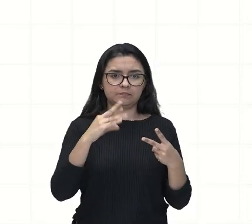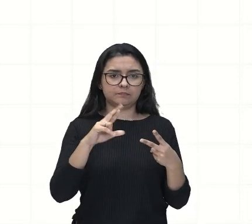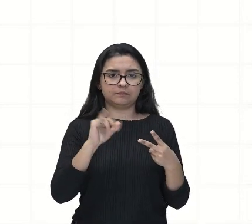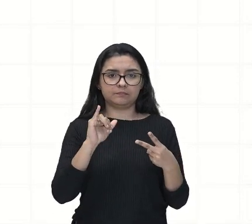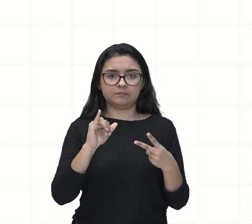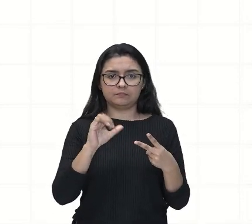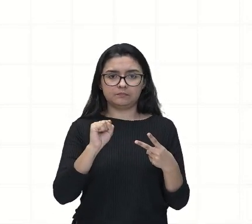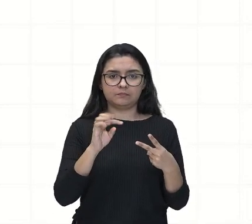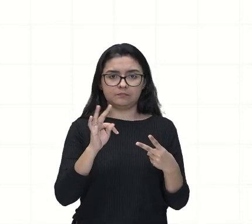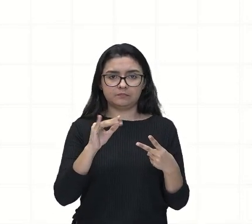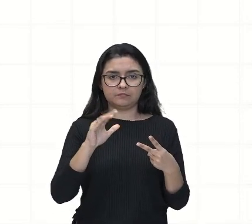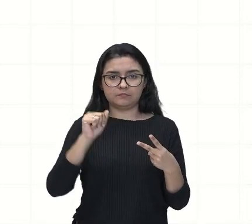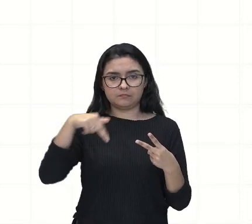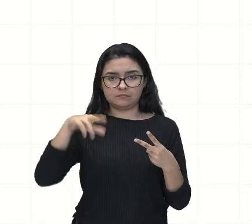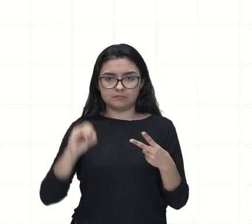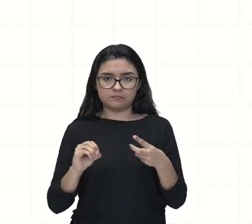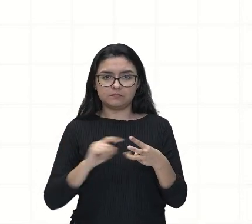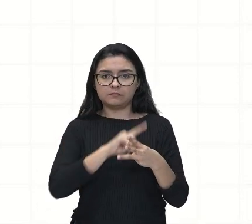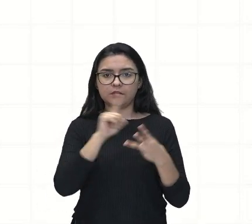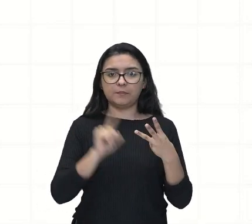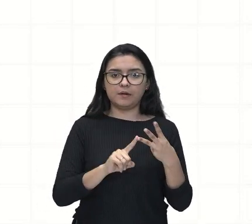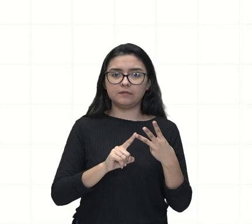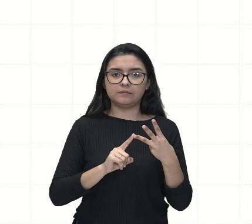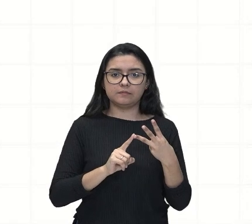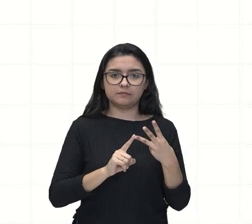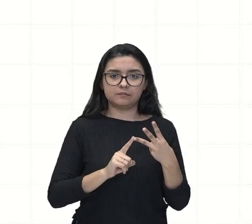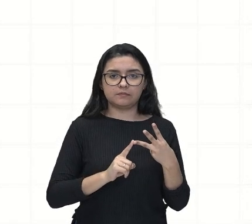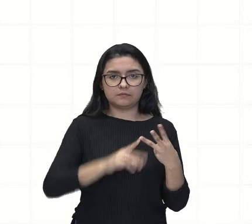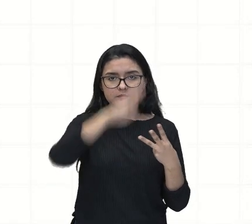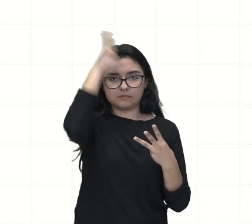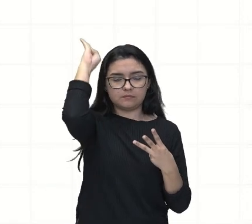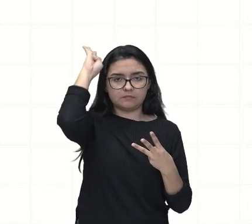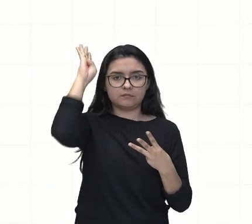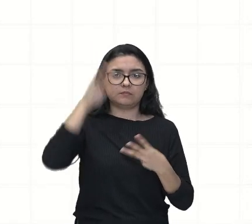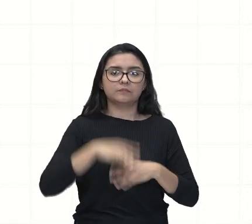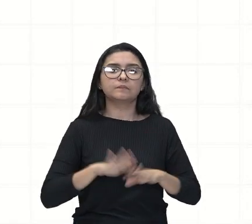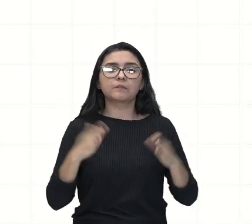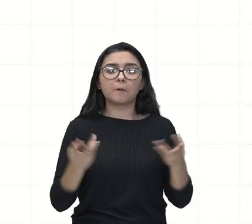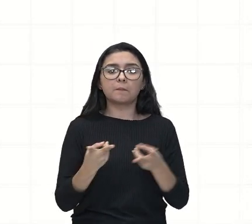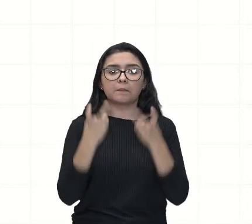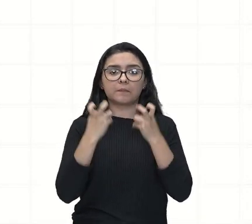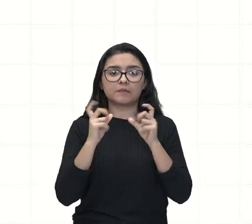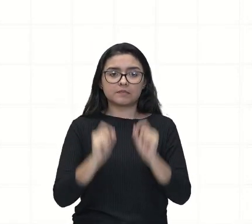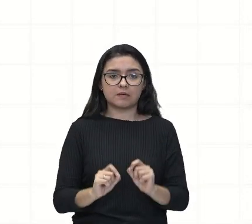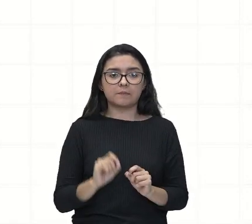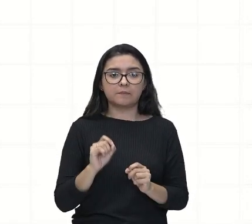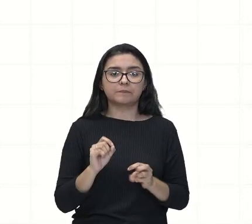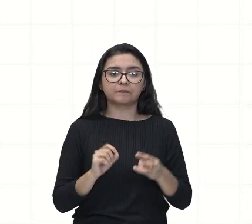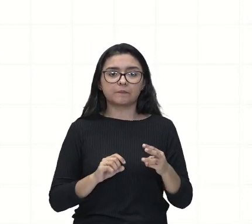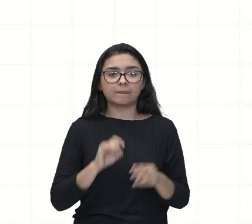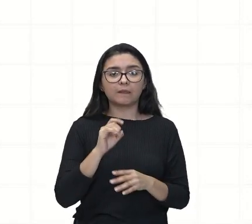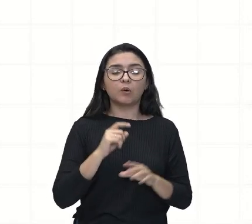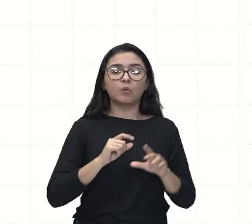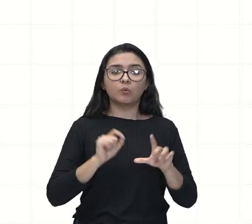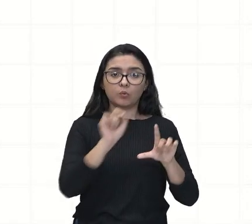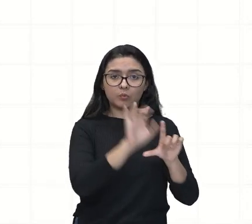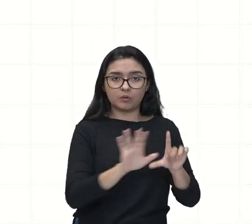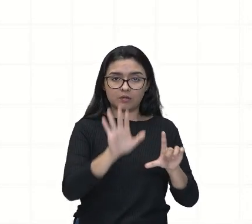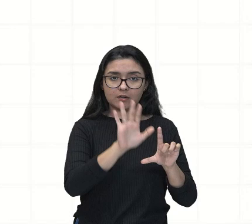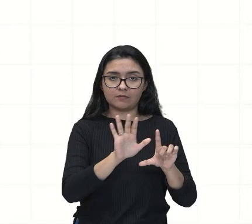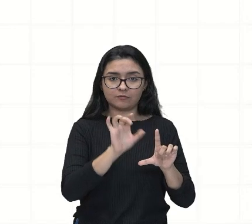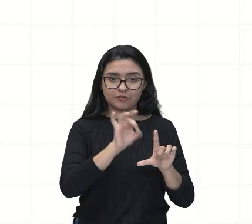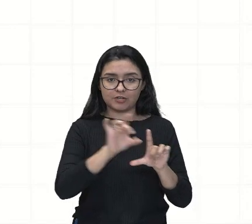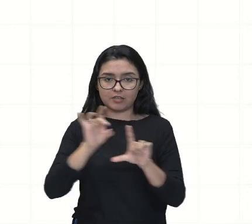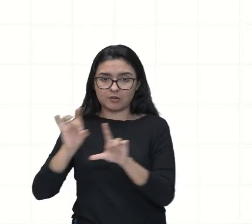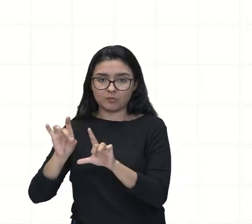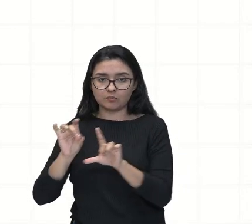Júnior. Certo? Observe que aqui, ó, o nosso gráfico, o gráfico de cada um deles,